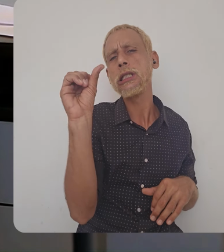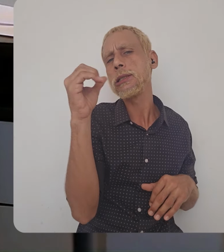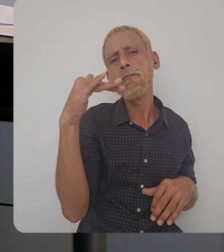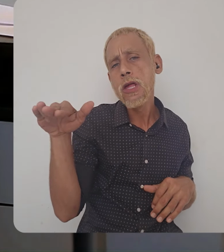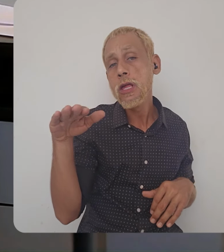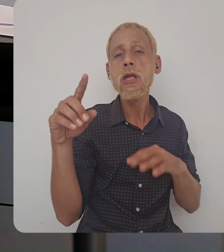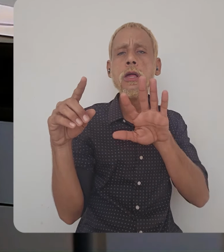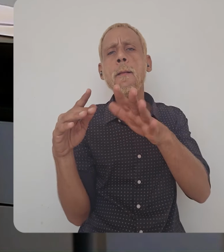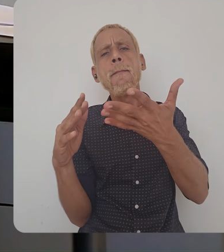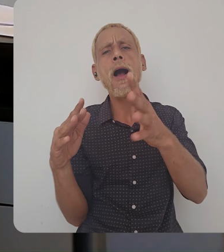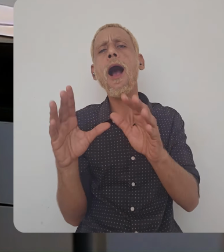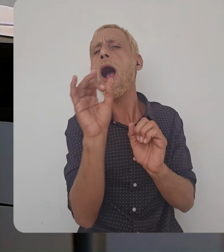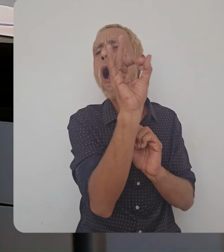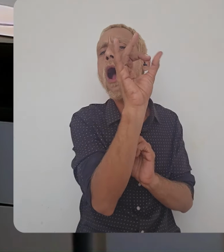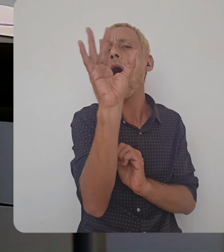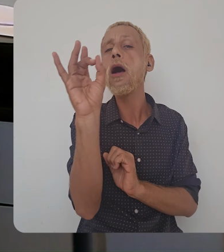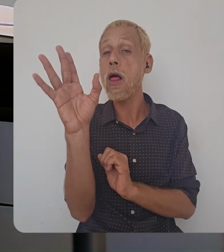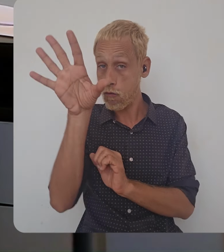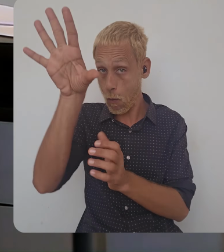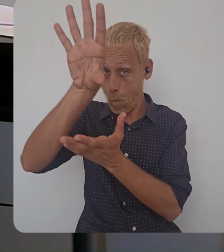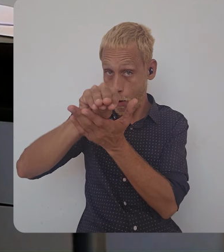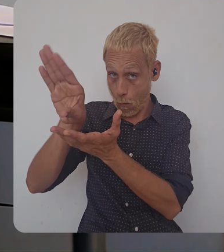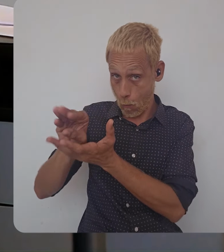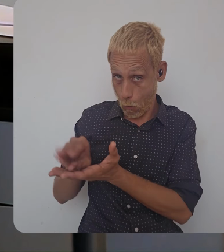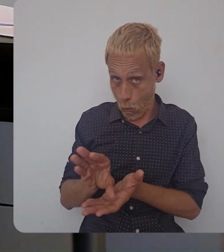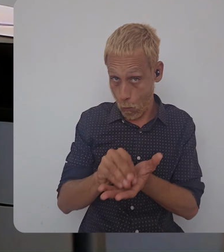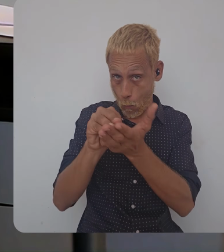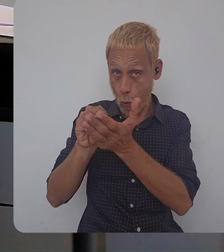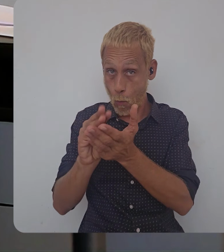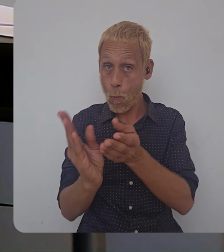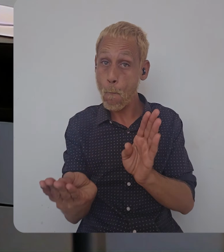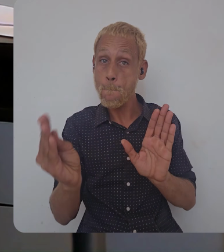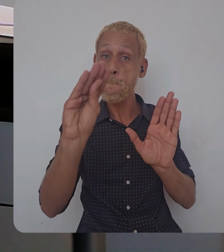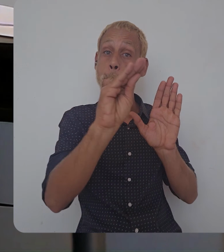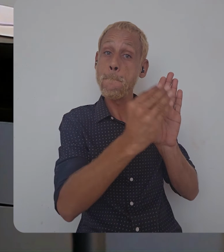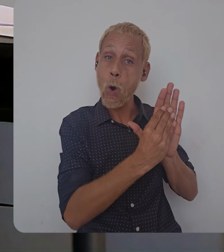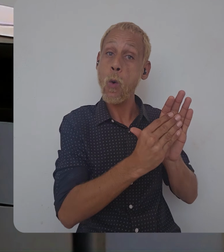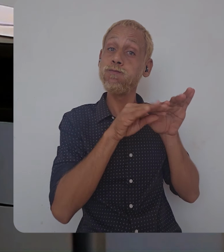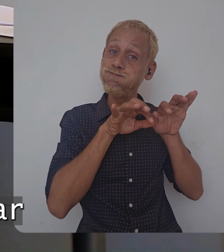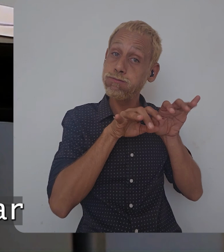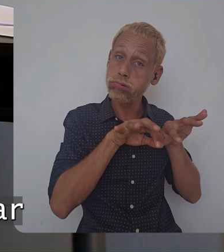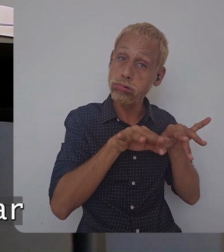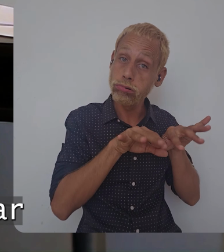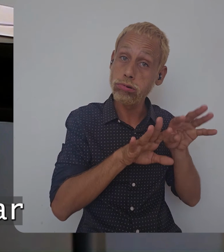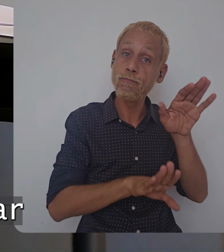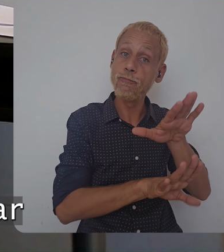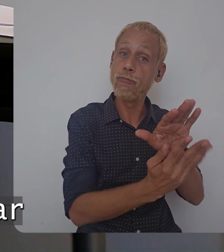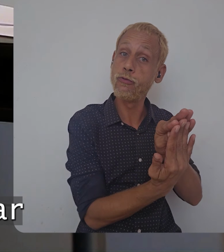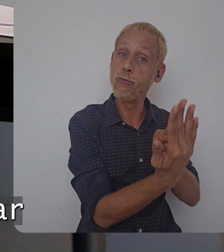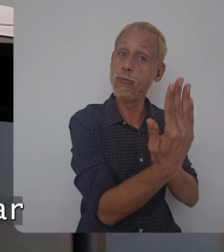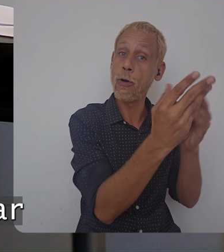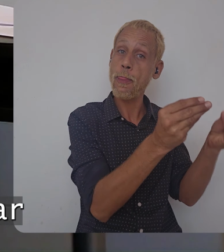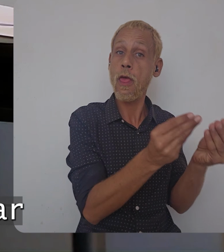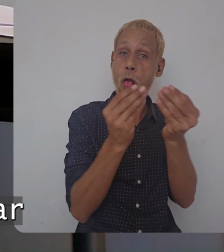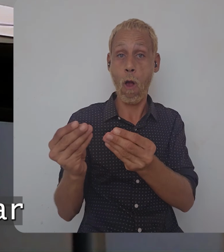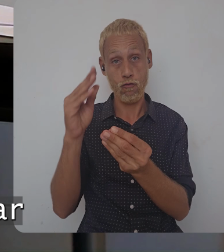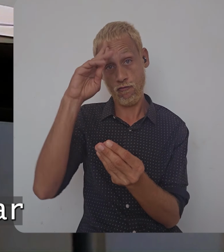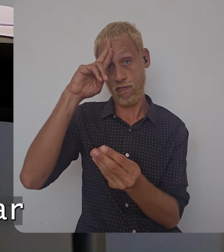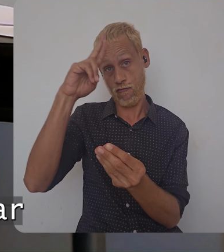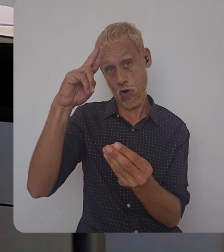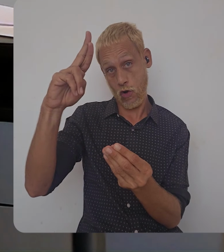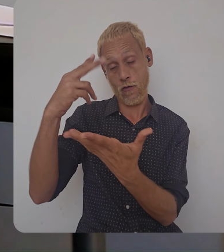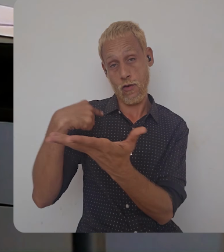5h30 e 6 horas, 6h30, para cada um, o que captou, colocar na máquina, escrever